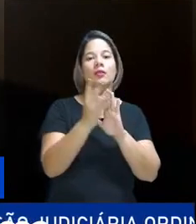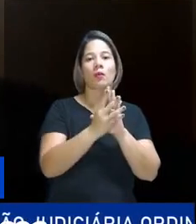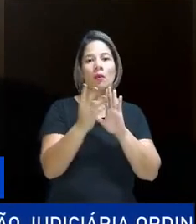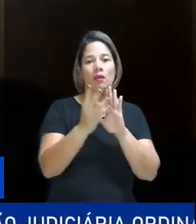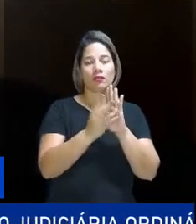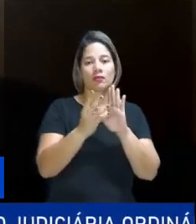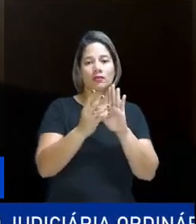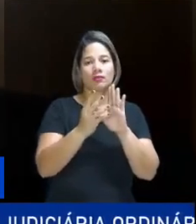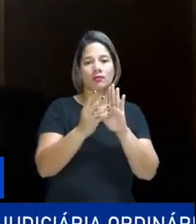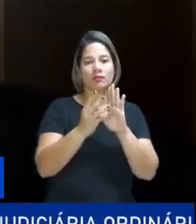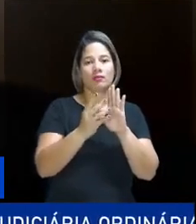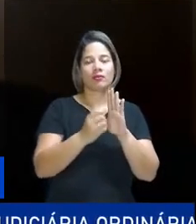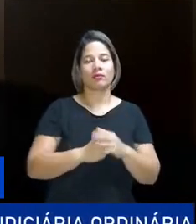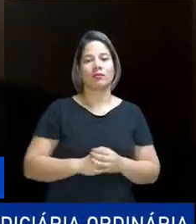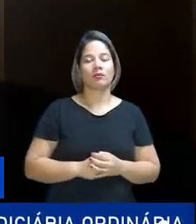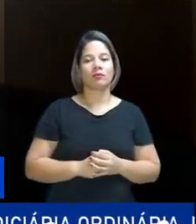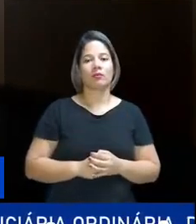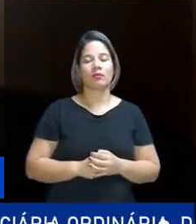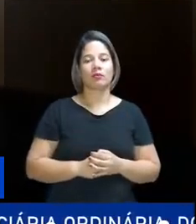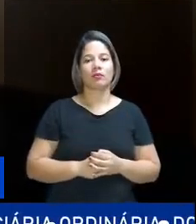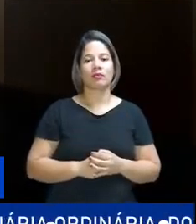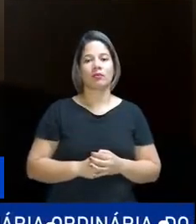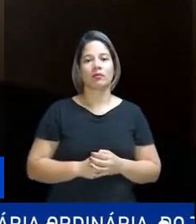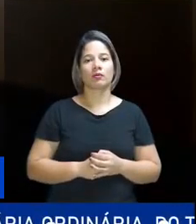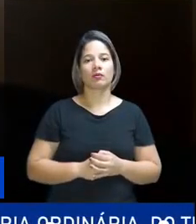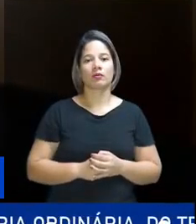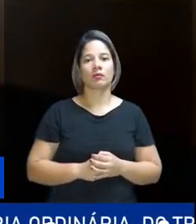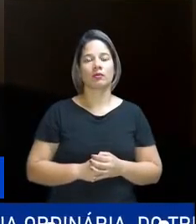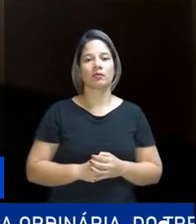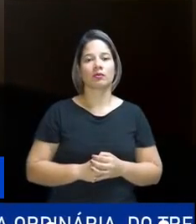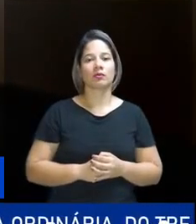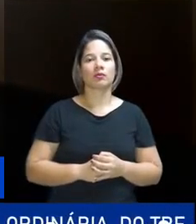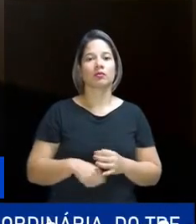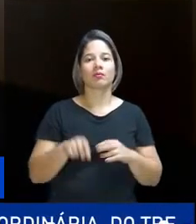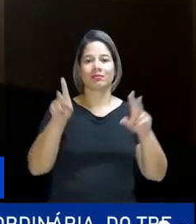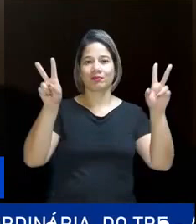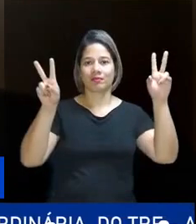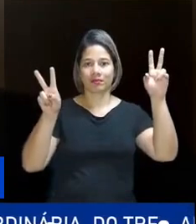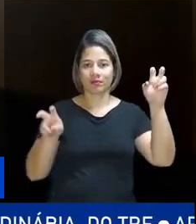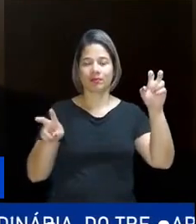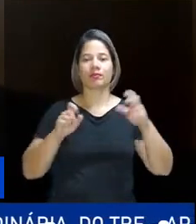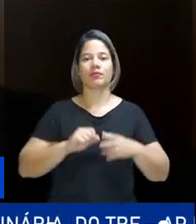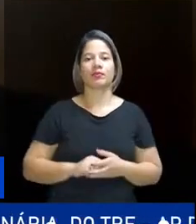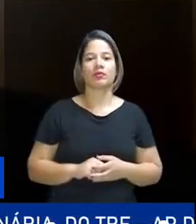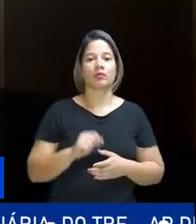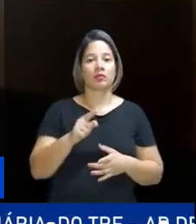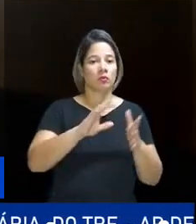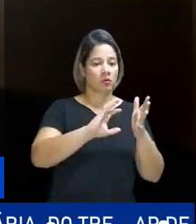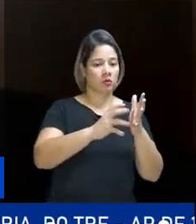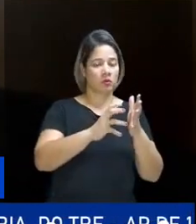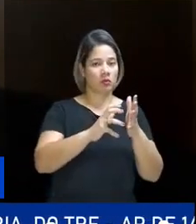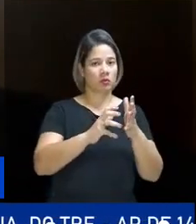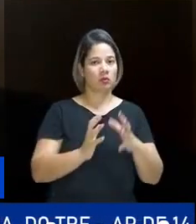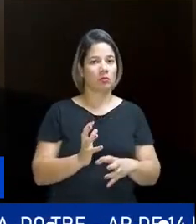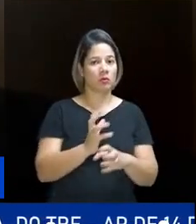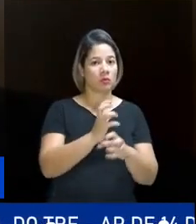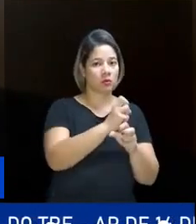nº 9.096. No caso, segundo a ANACEP, abro aspas, o partido efetuou gastos no valor de